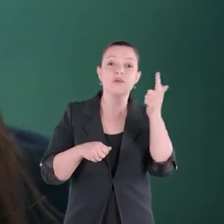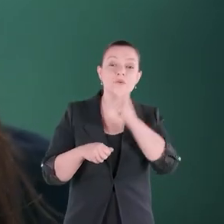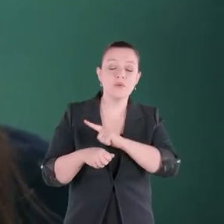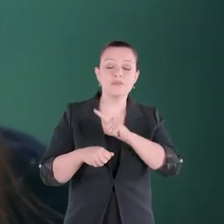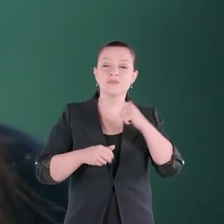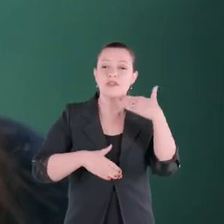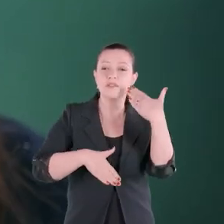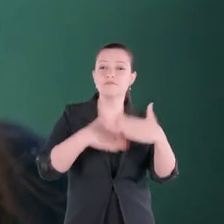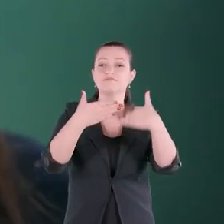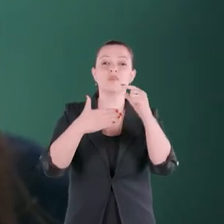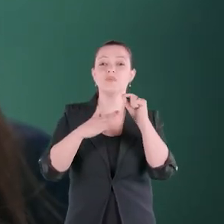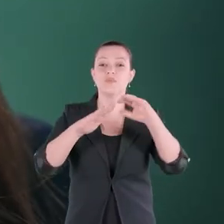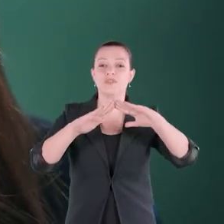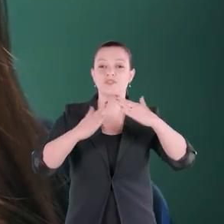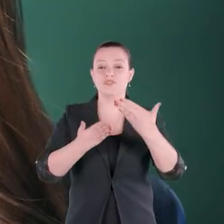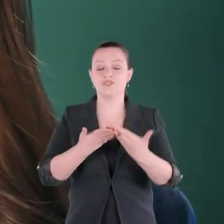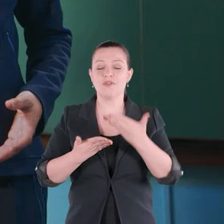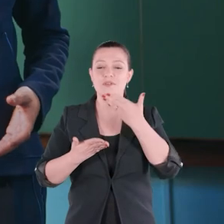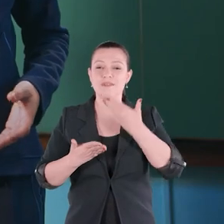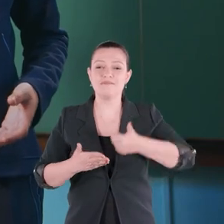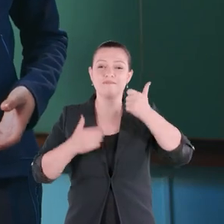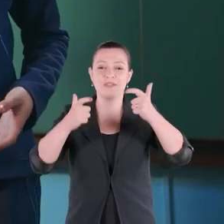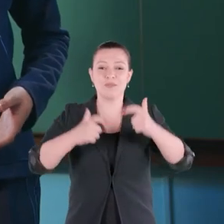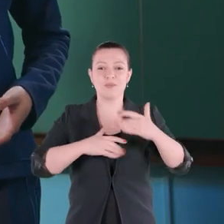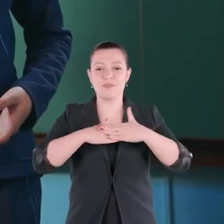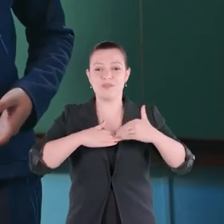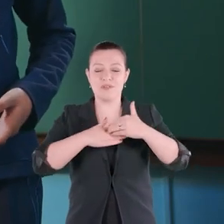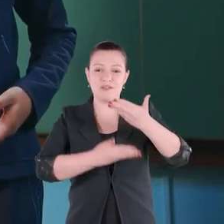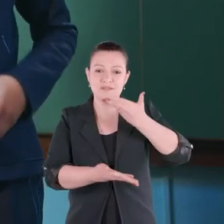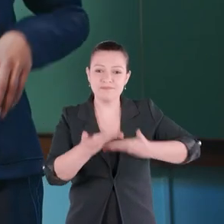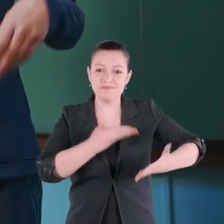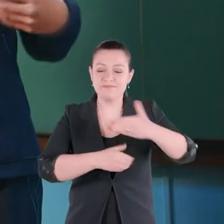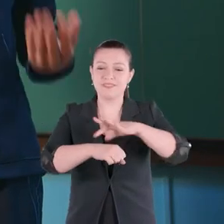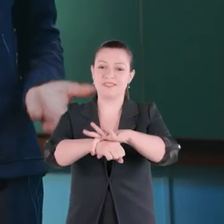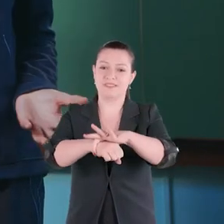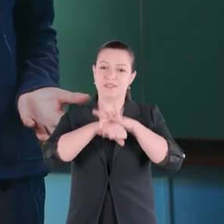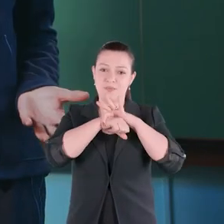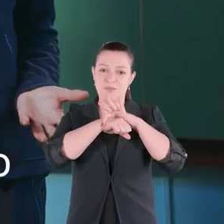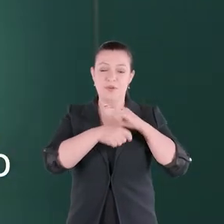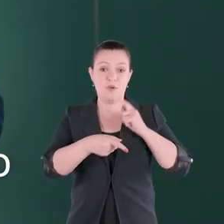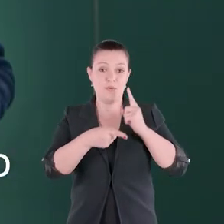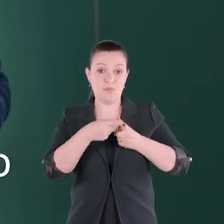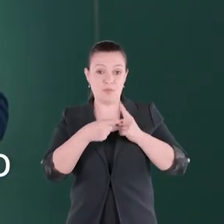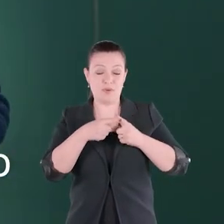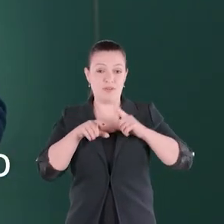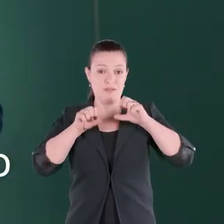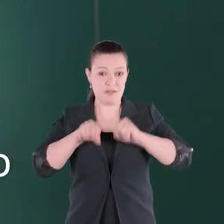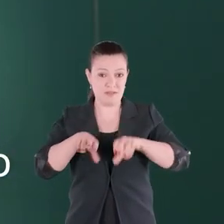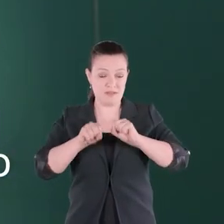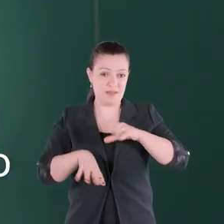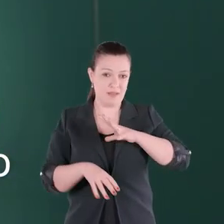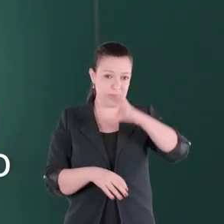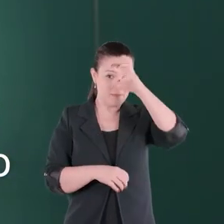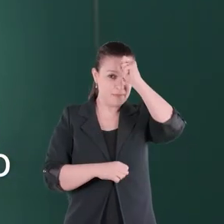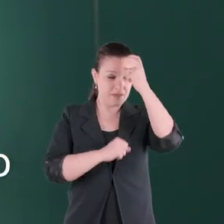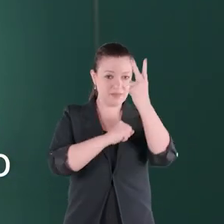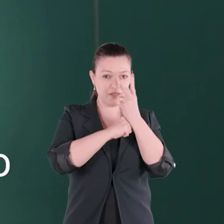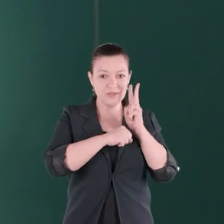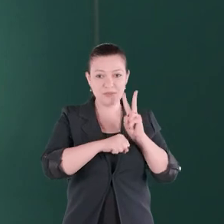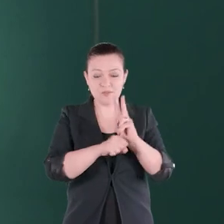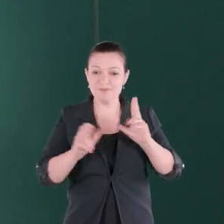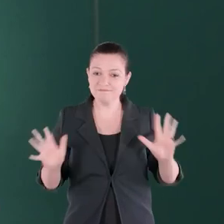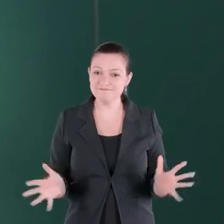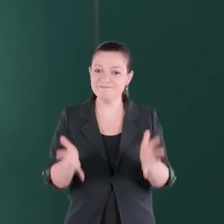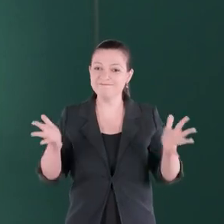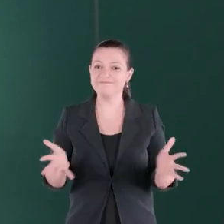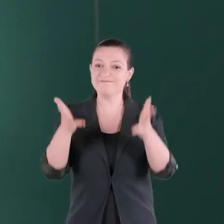vai conseguir fazer da nossa escola um ambiente acolhedor e seguro. Porque aprender com cuidado